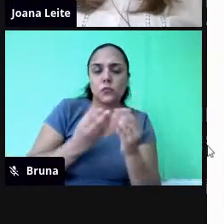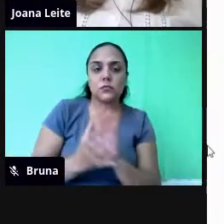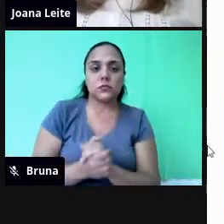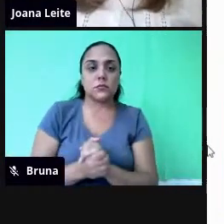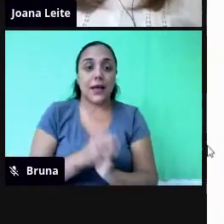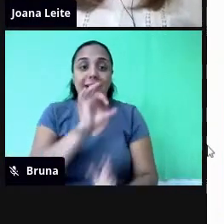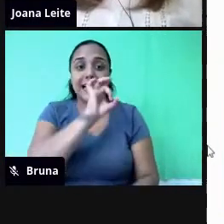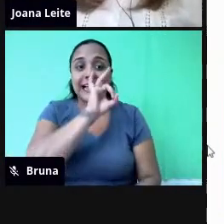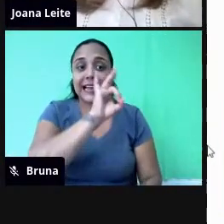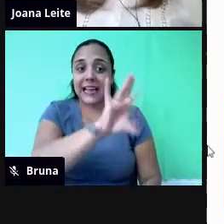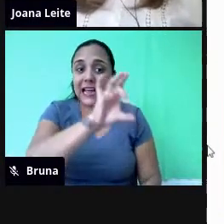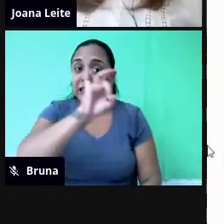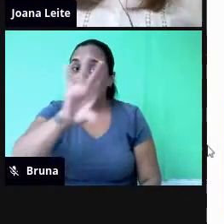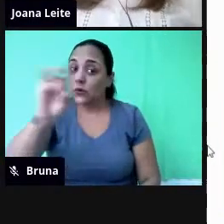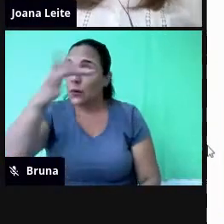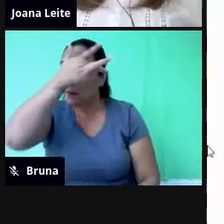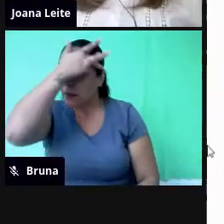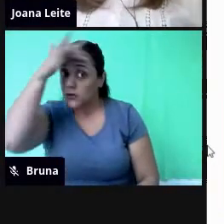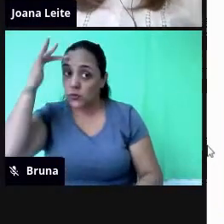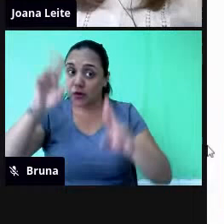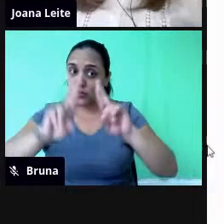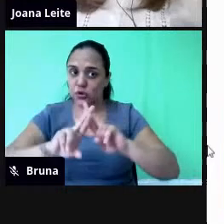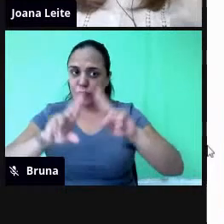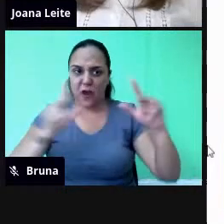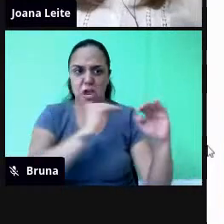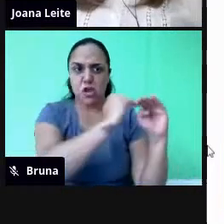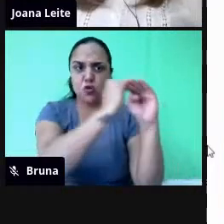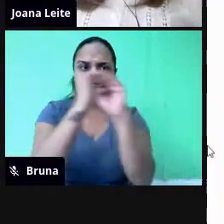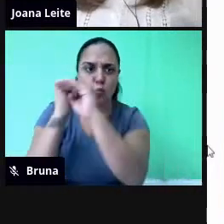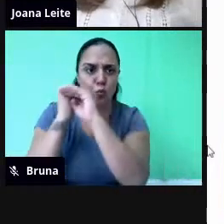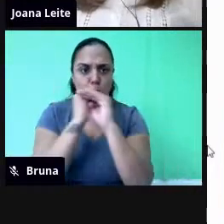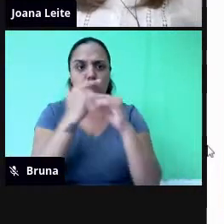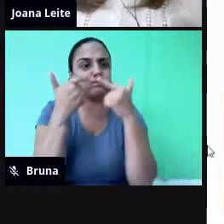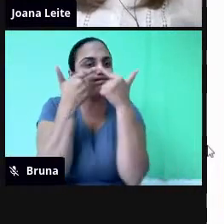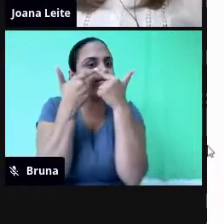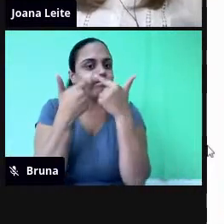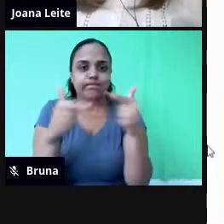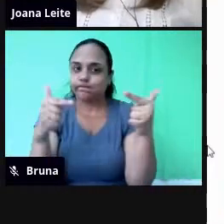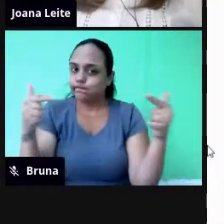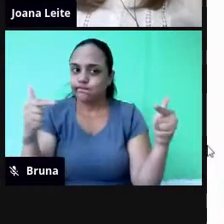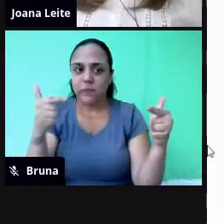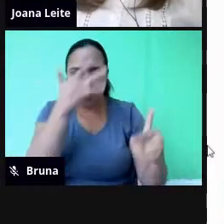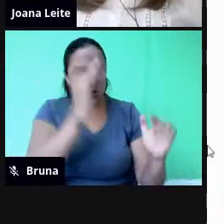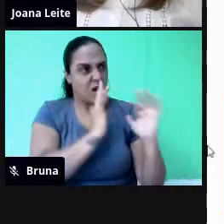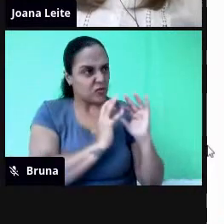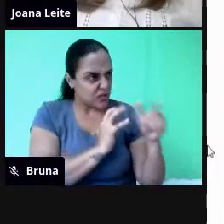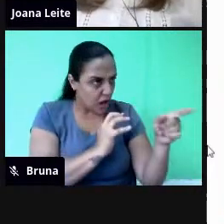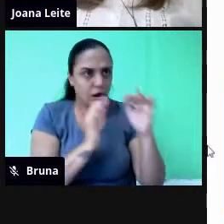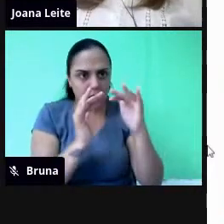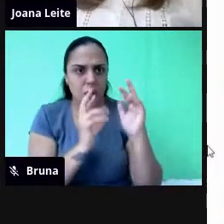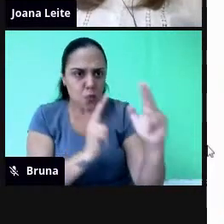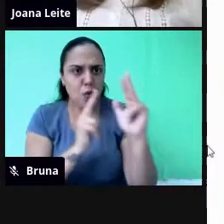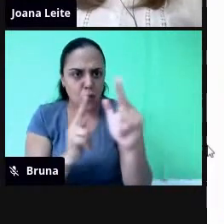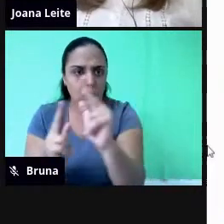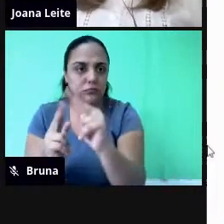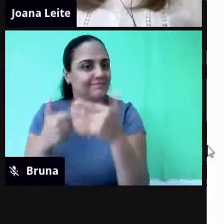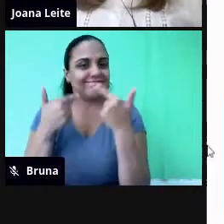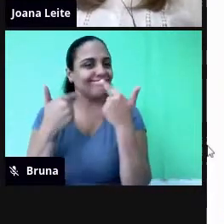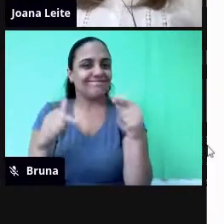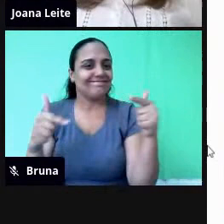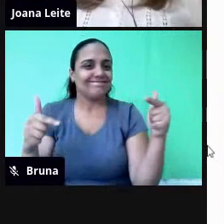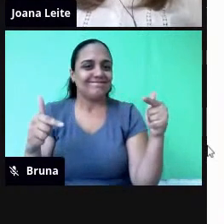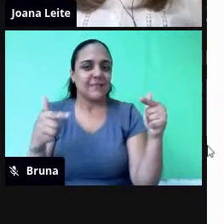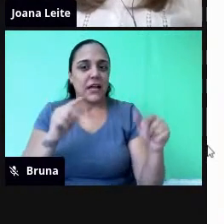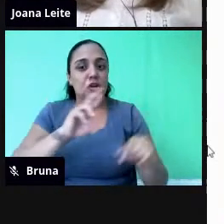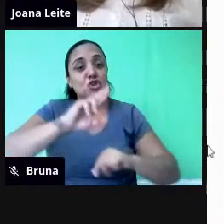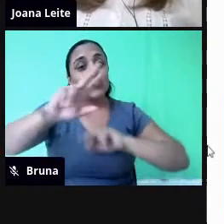cada um é único, cada um é diferente. Não existe uma receita de bolo que a gente vai tratar a criança com autismo. E que vai dar certo,